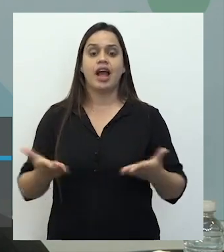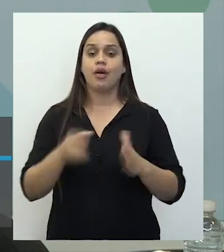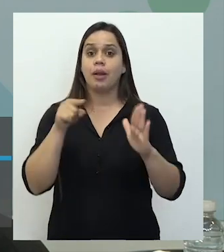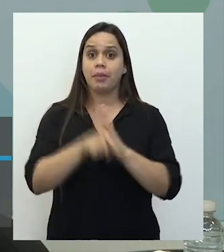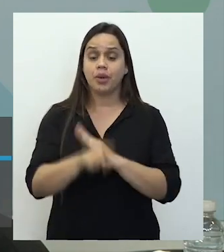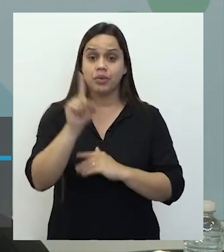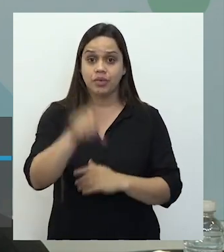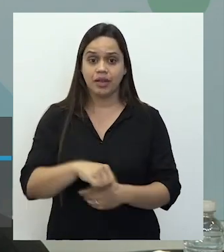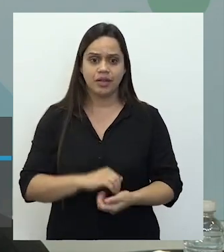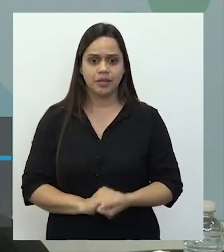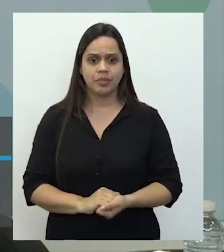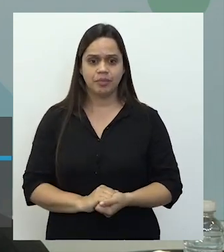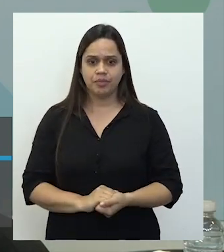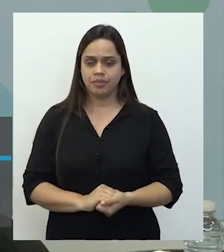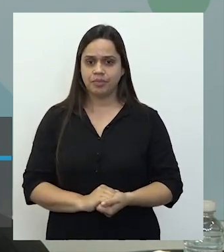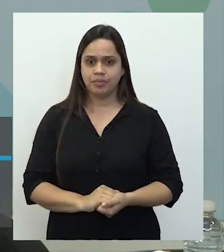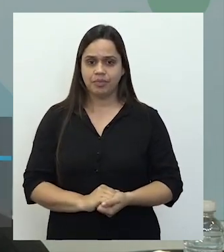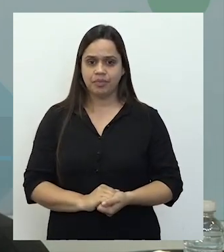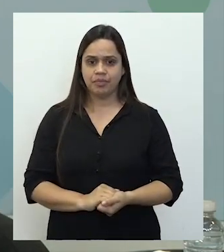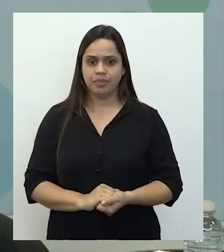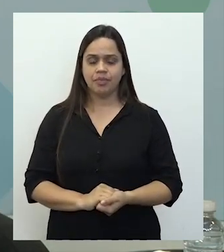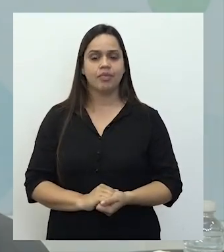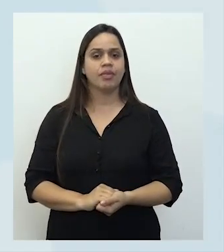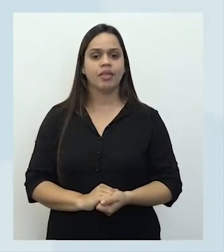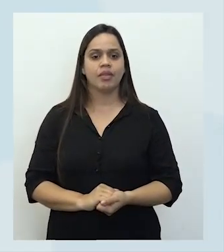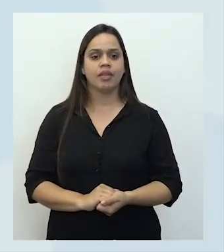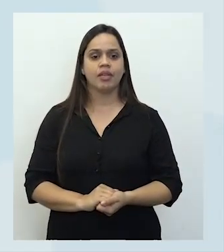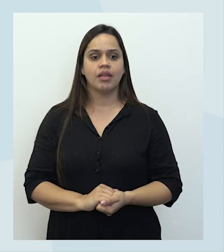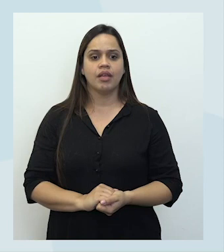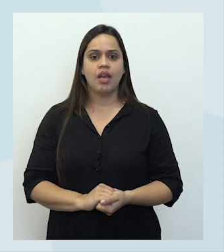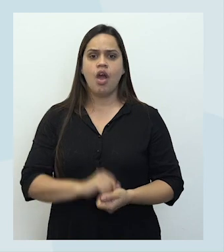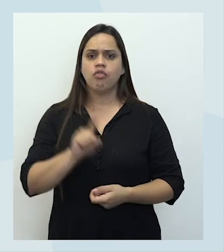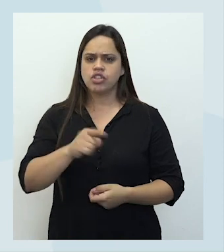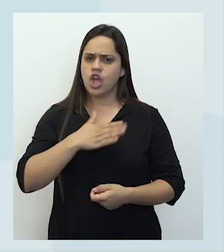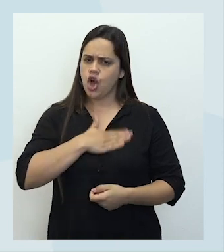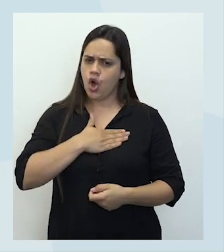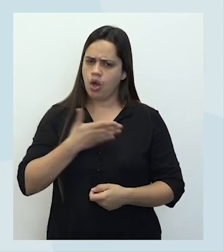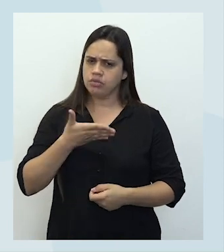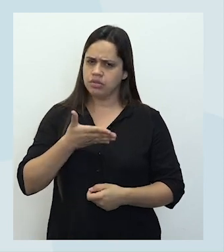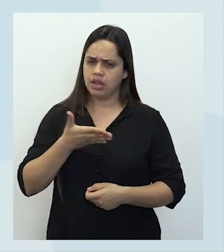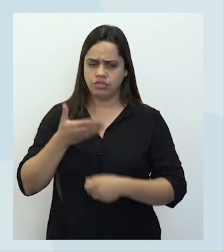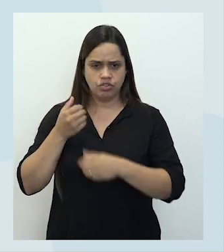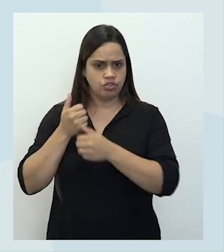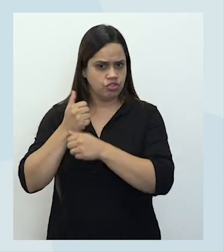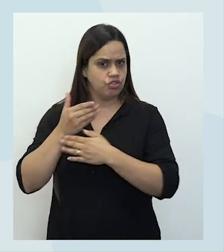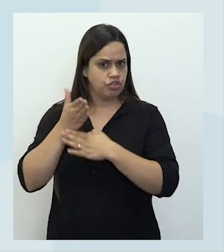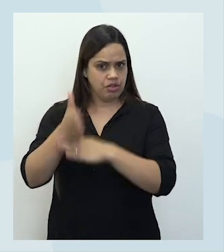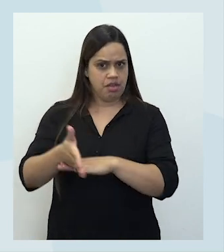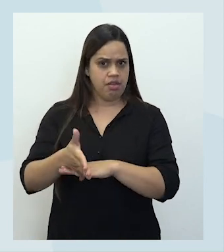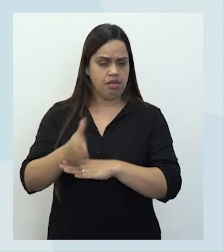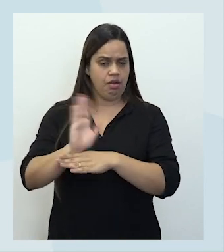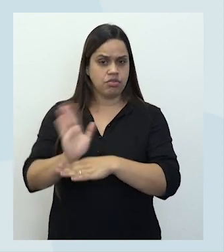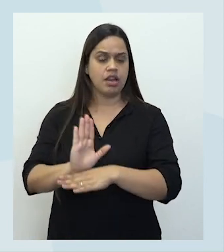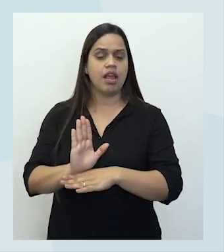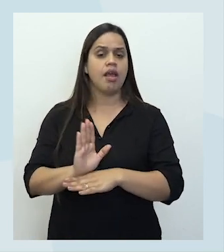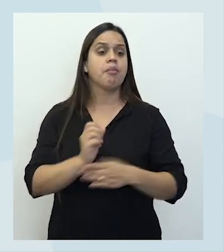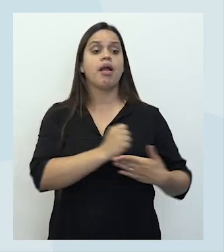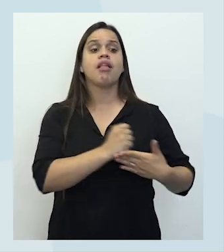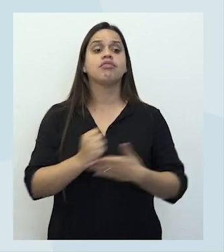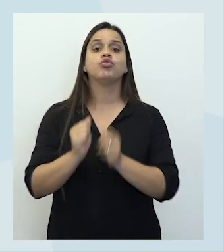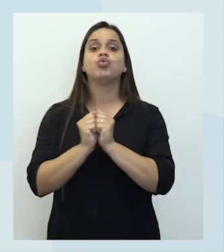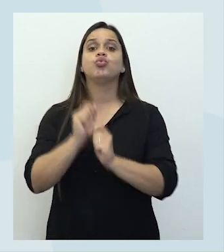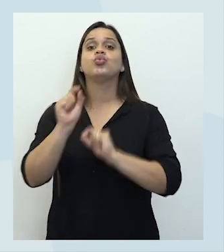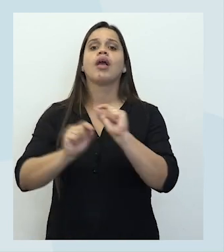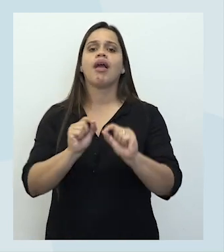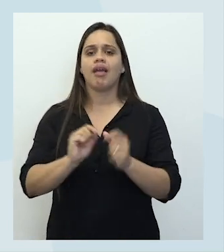pergunta. Com quem você gosta de ir ao cinema? Pensa no antes da pandemia, tá? Com quem você gosta de ir ao